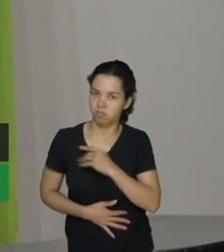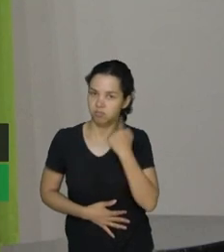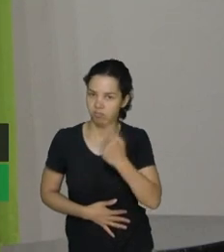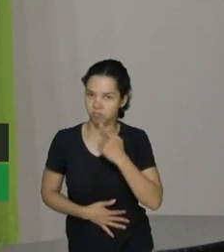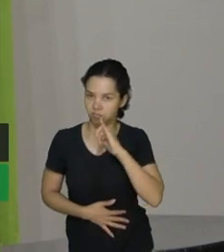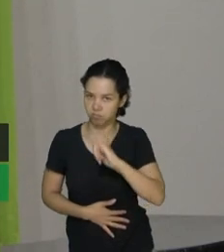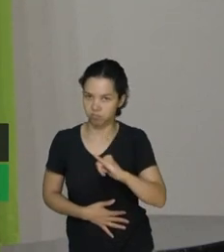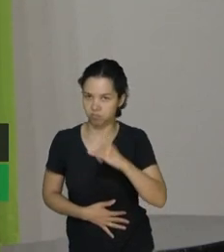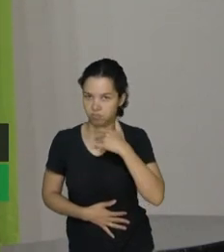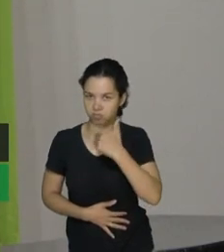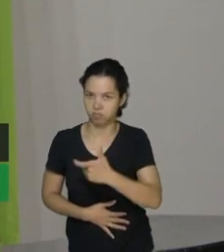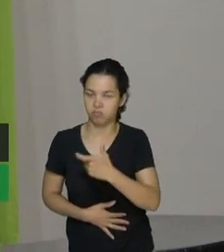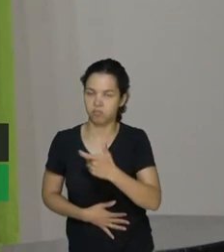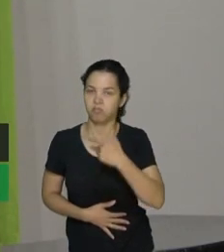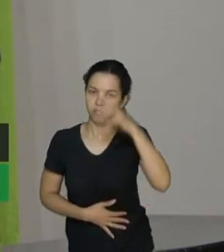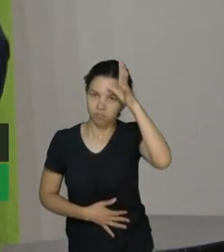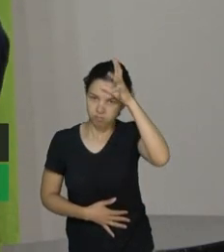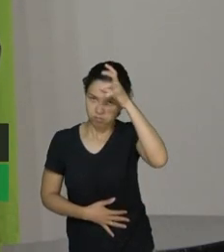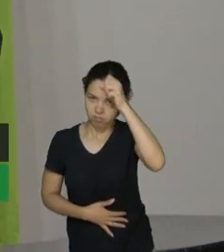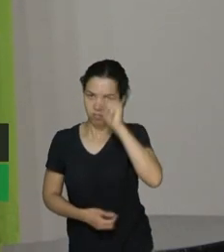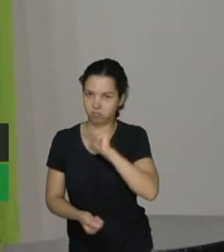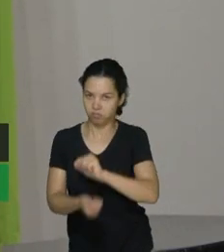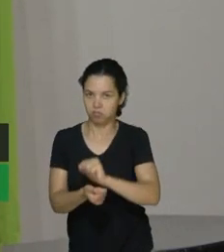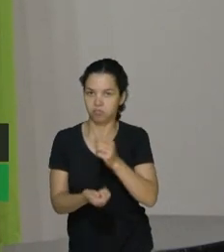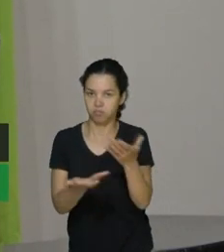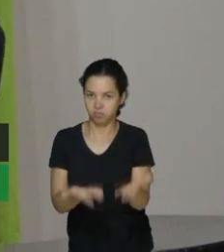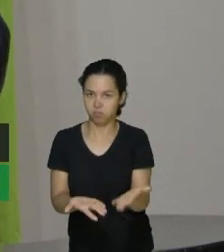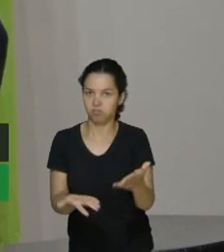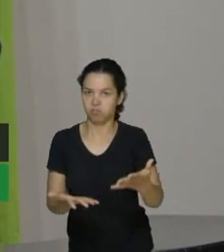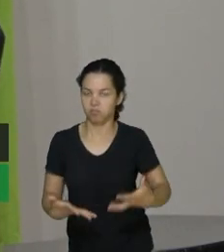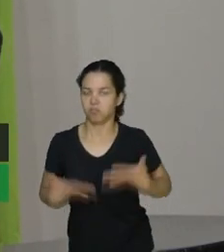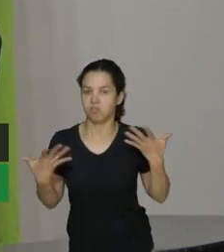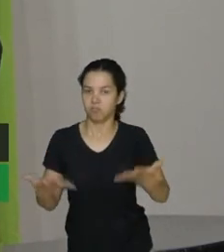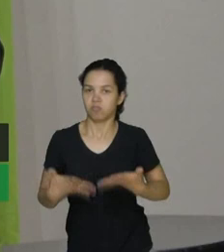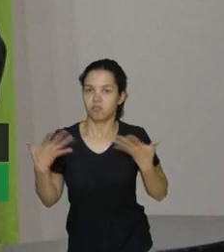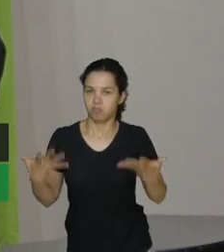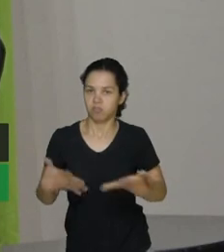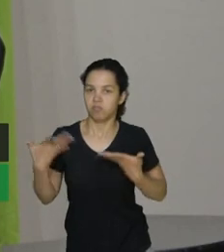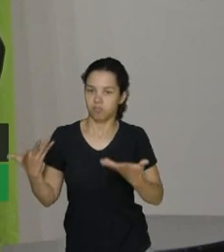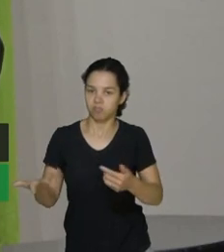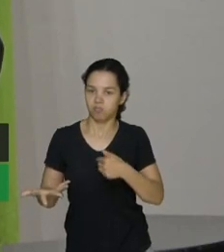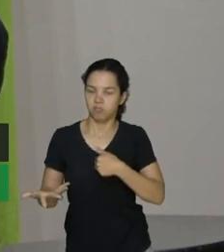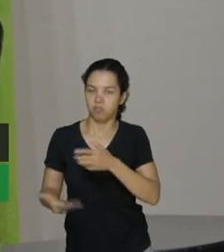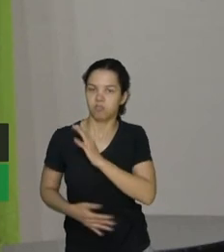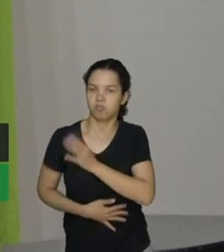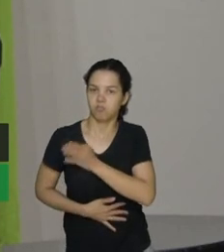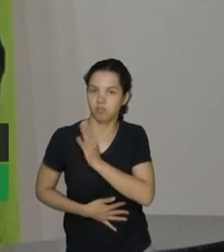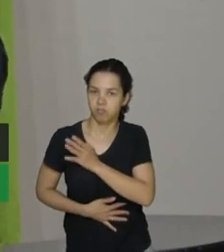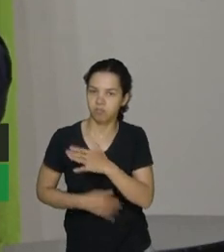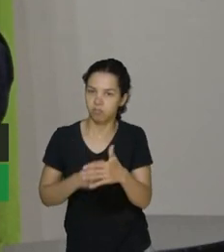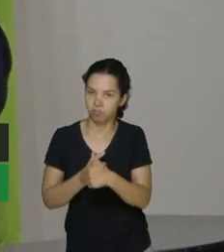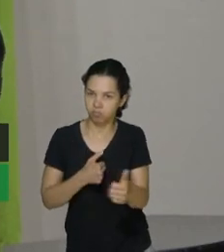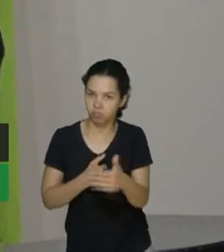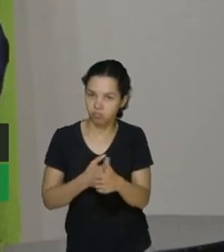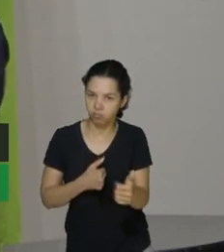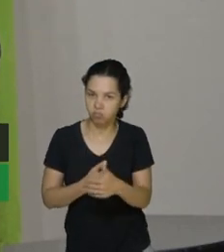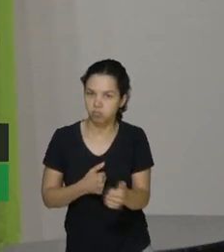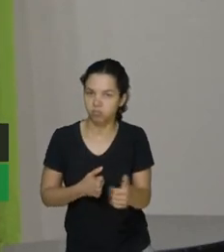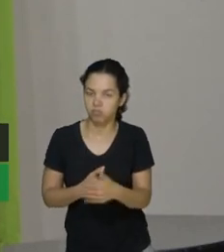que aprendi muito com Vossa Excelência, cheio de alegria, cheio de carinho, cheio